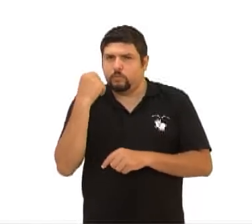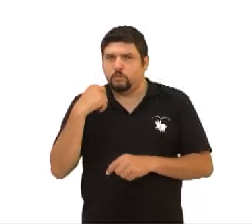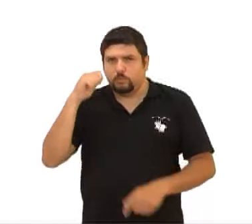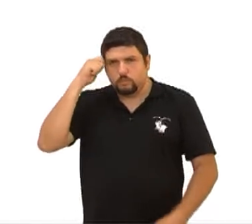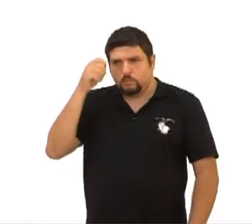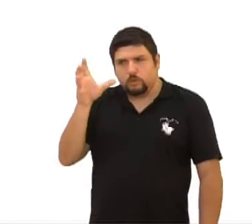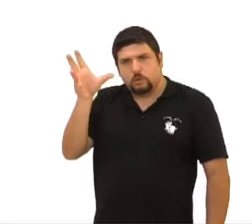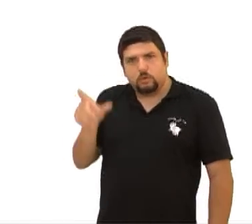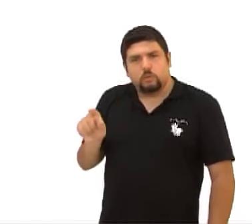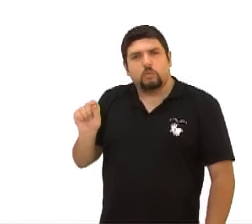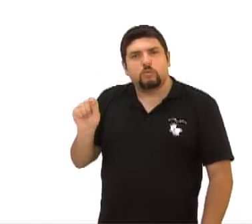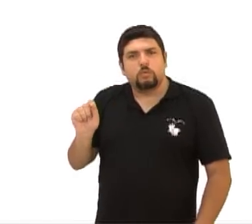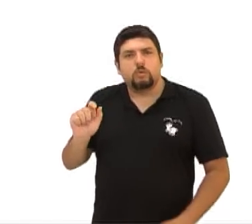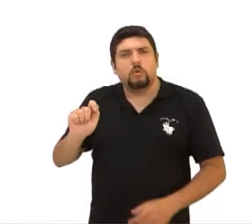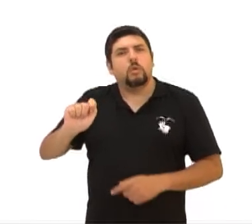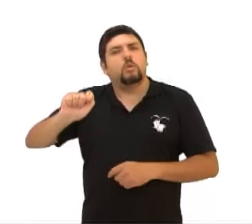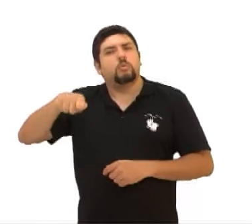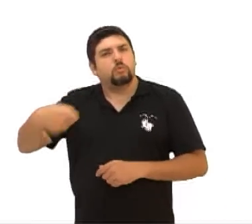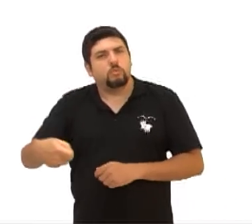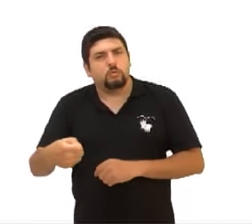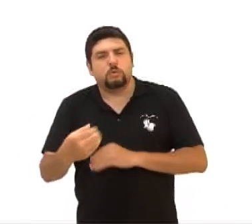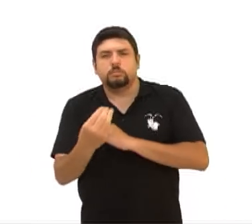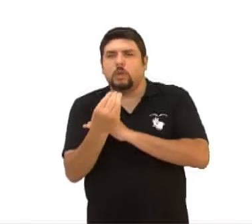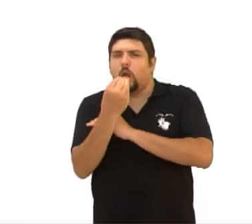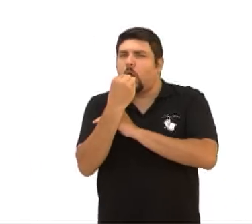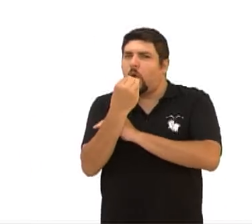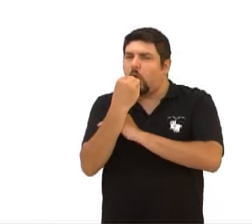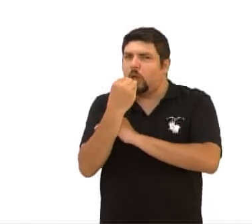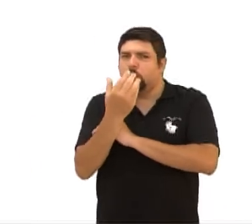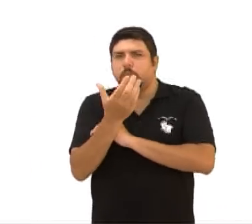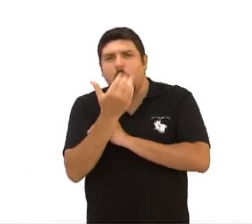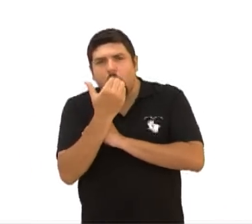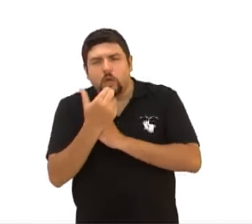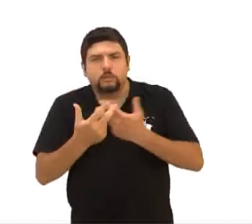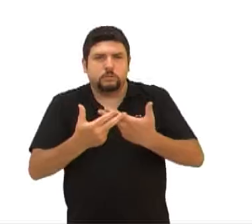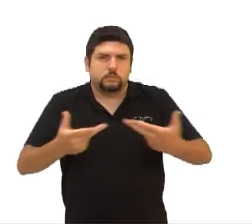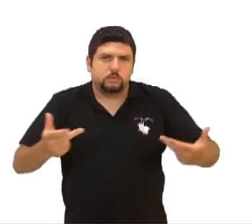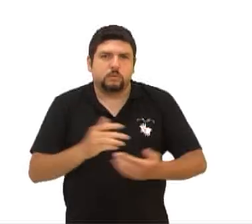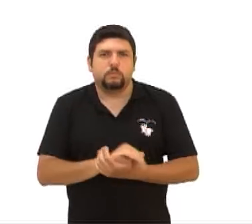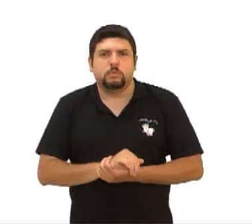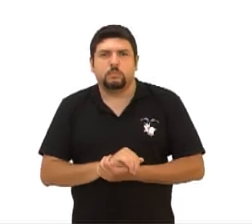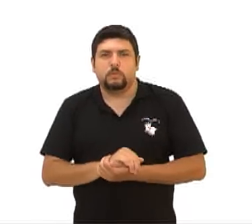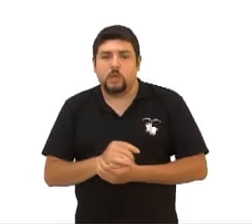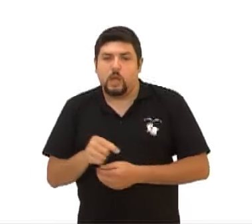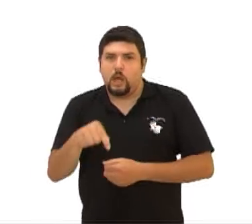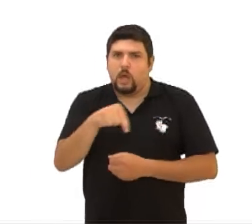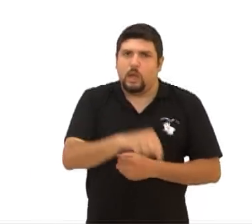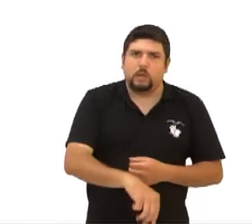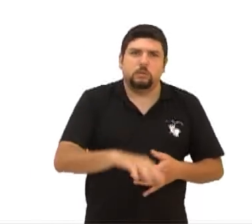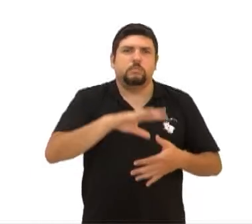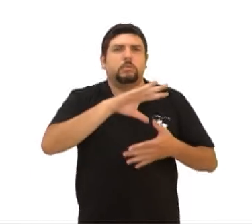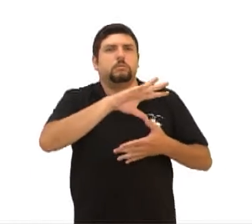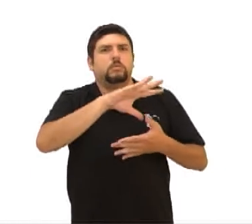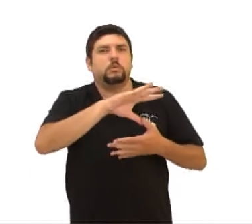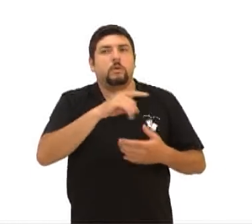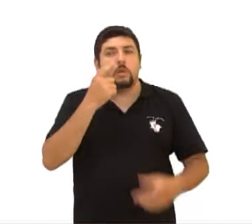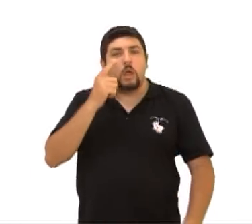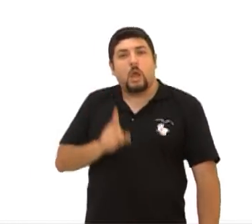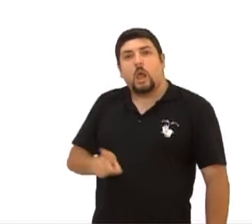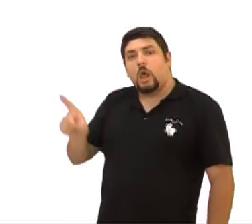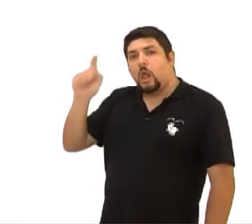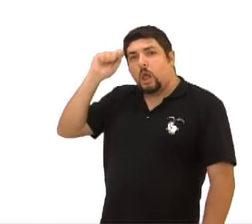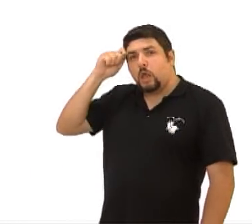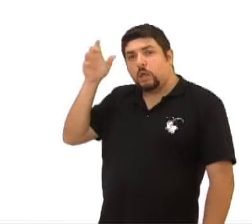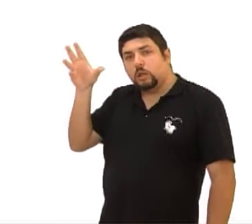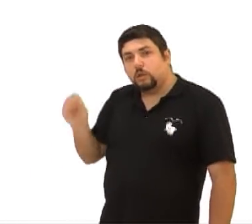a questão da alimentação, né? Chegam muitas notícias aqui no nosso continente sobre a fome na África, né? Então